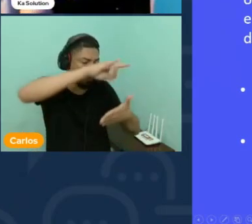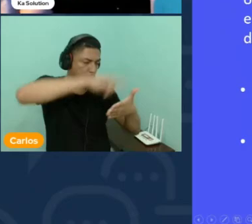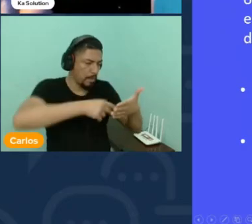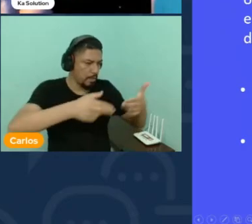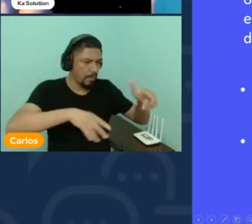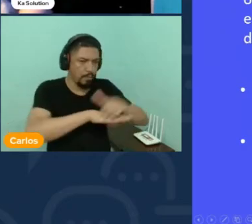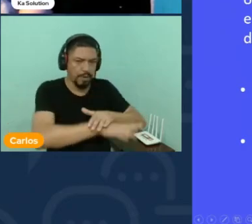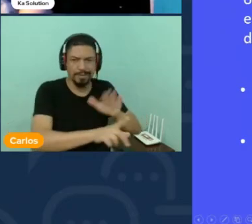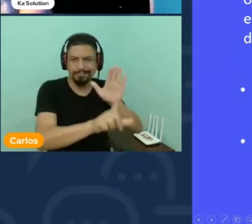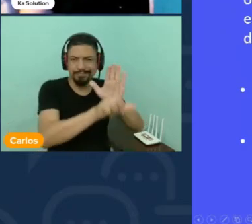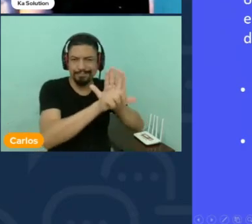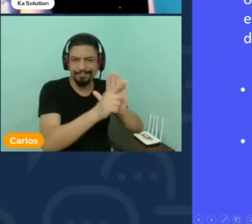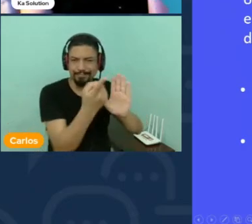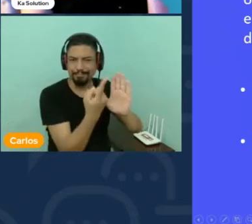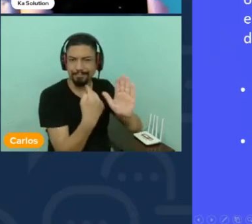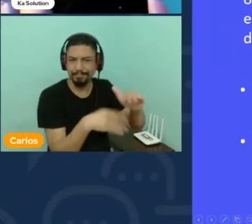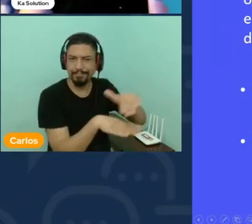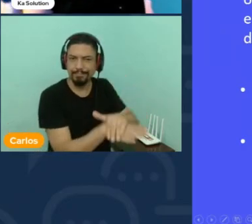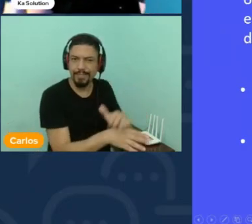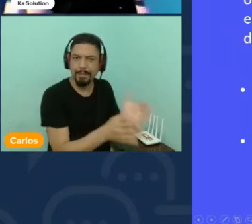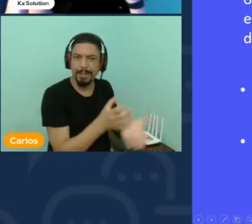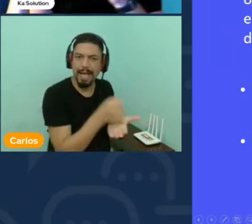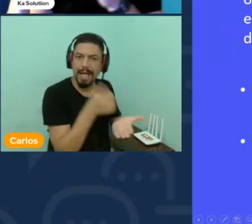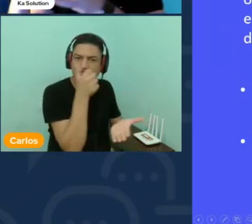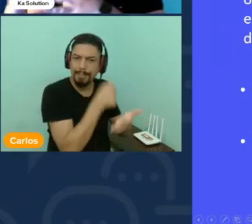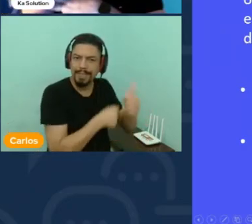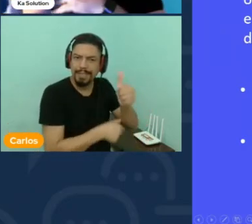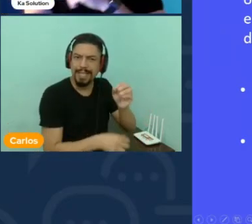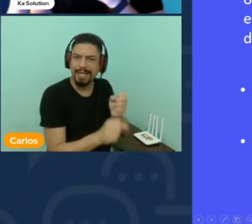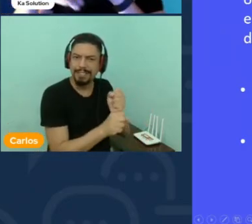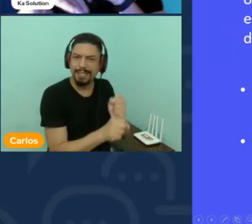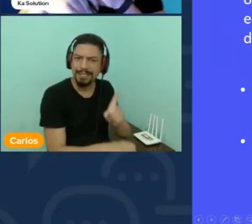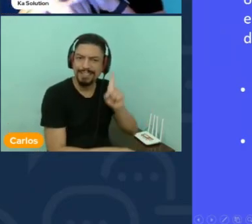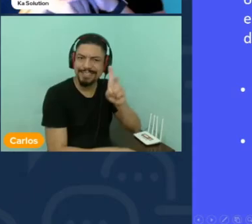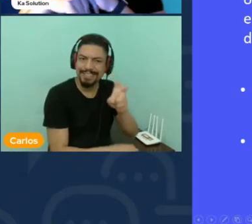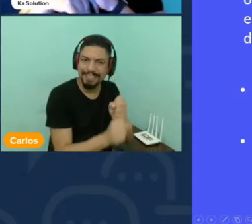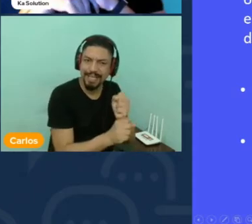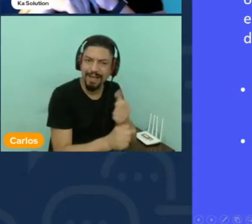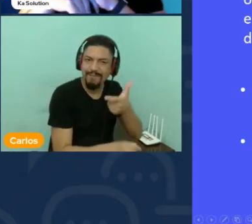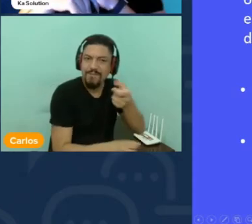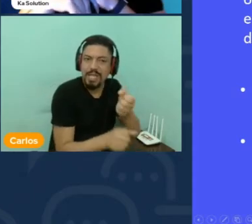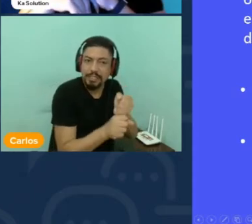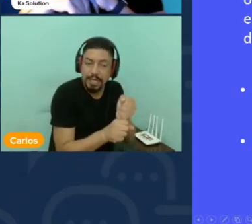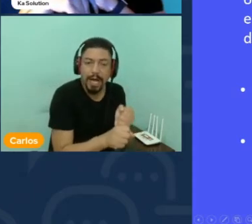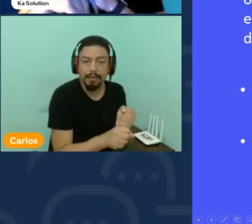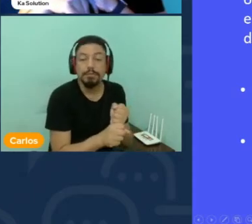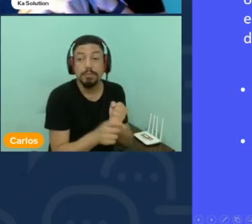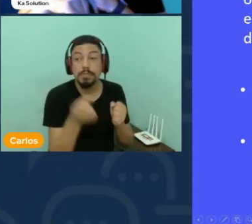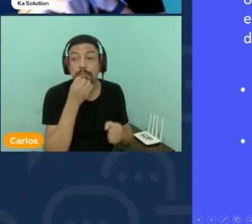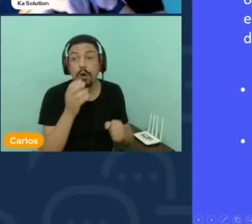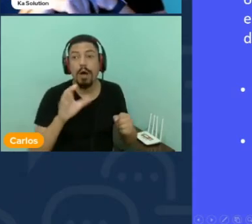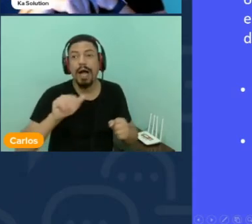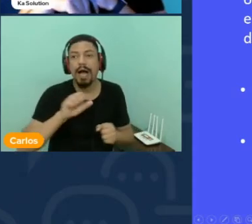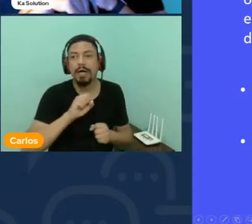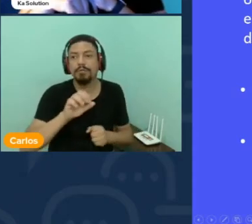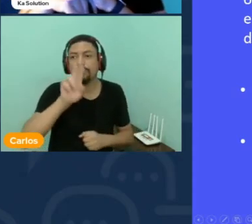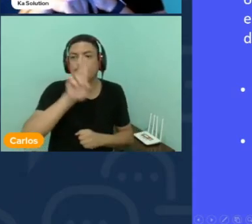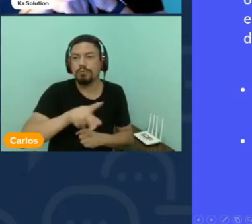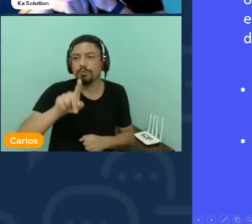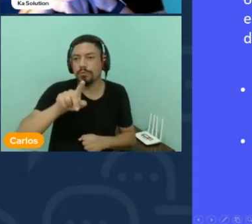conta de alguma legislação. Então, tudo isso é um bom caso de uso aí para utilizar o